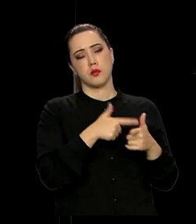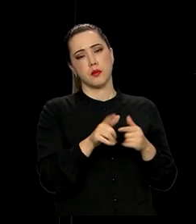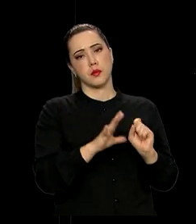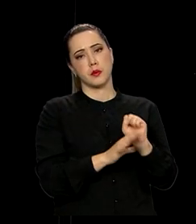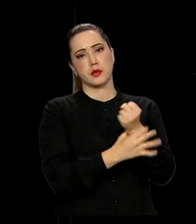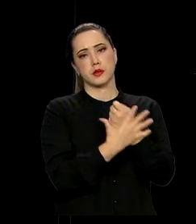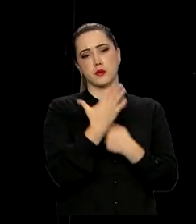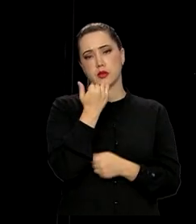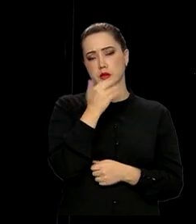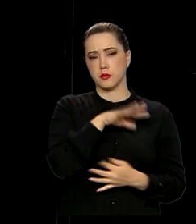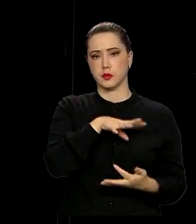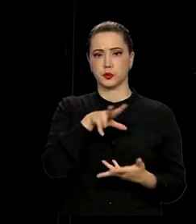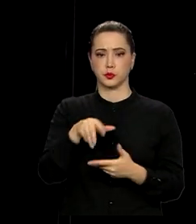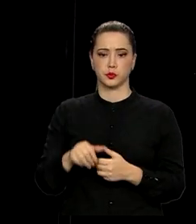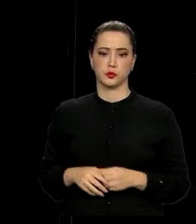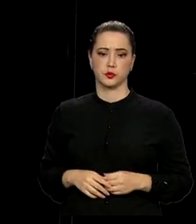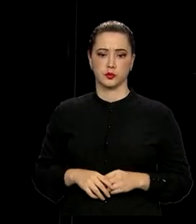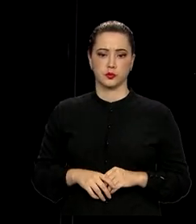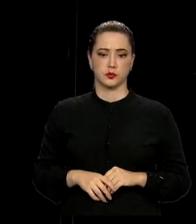segurança alimentar global.